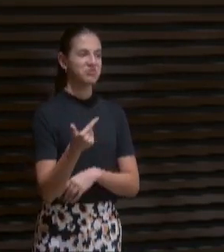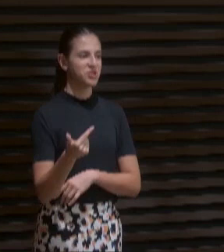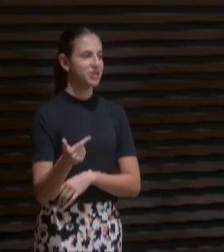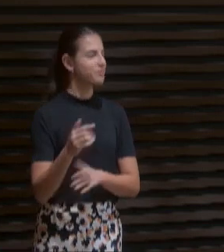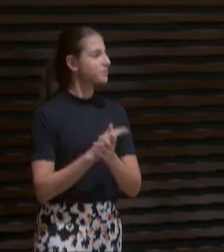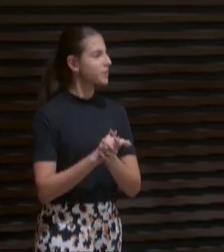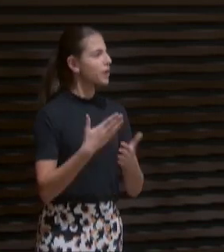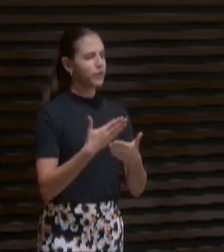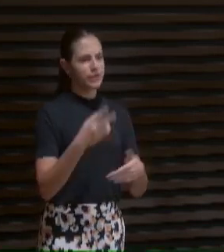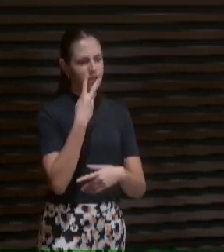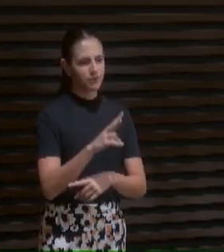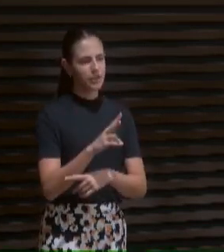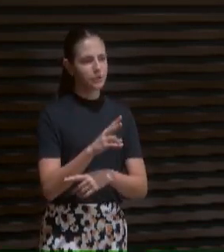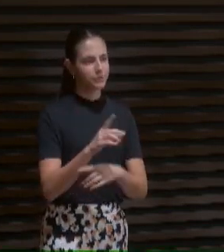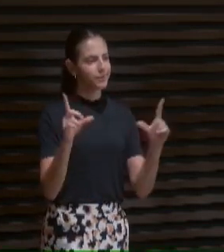Vocês viram a placa lá?